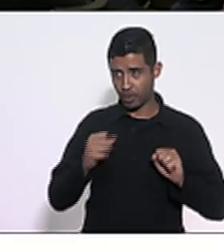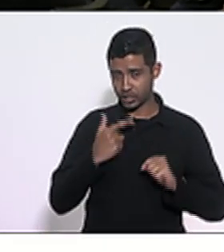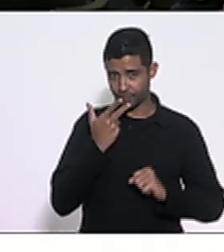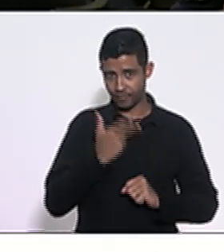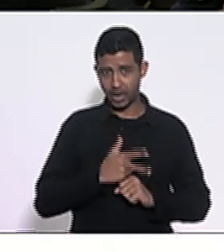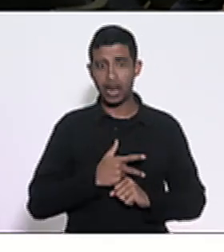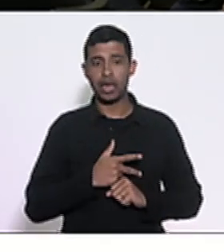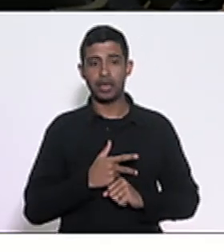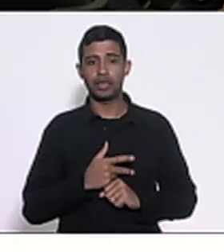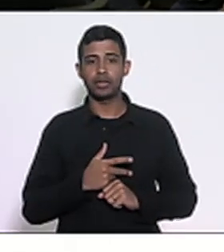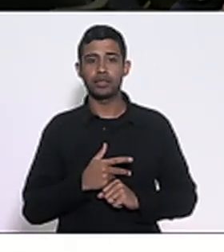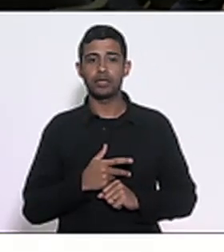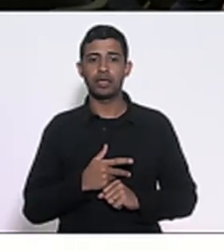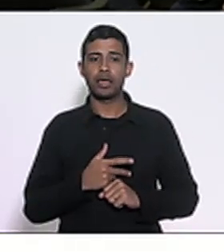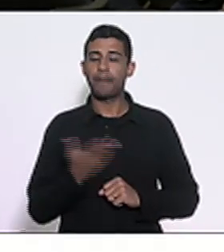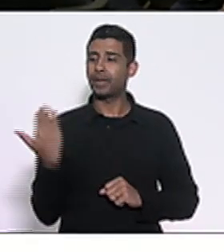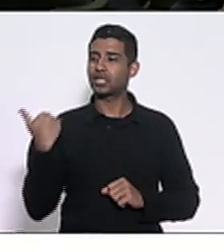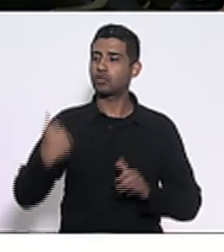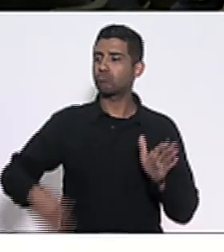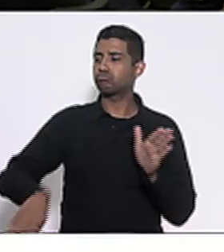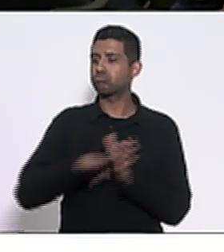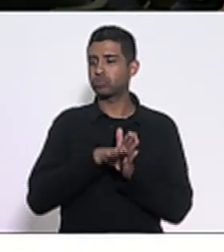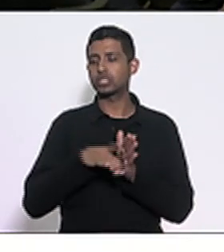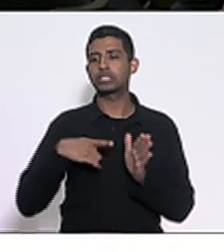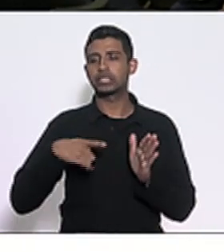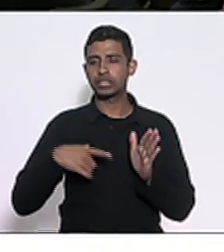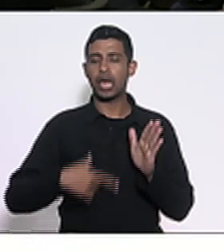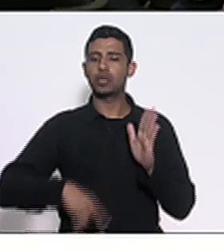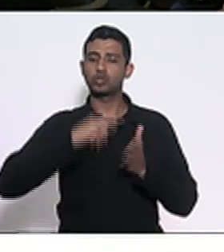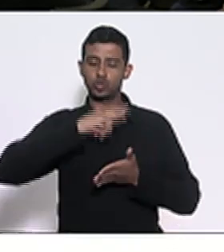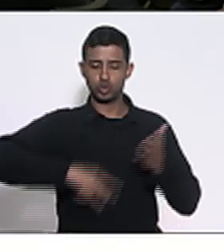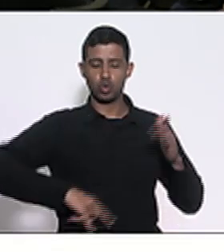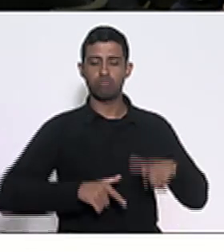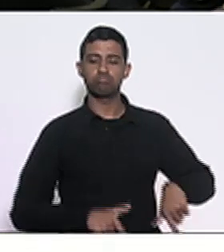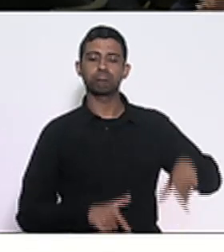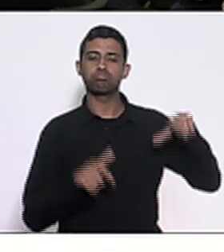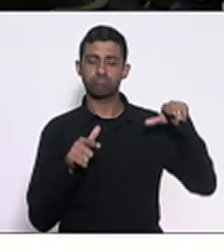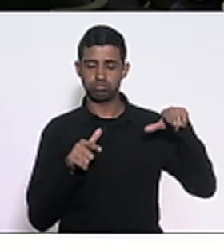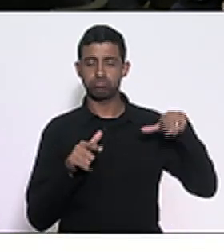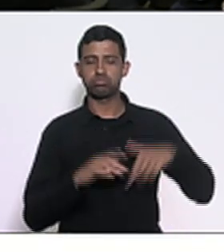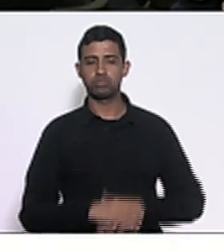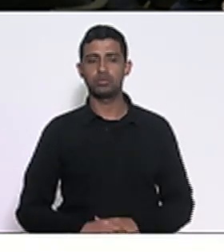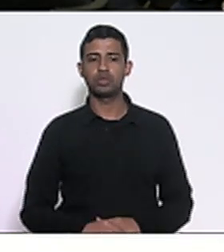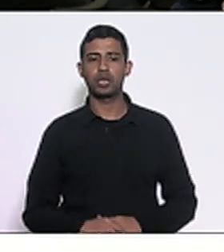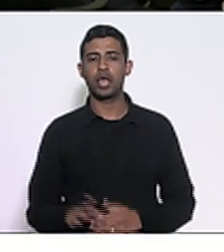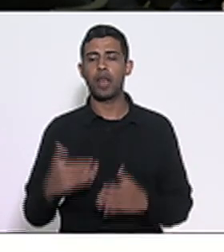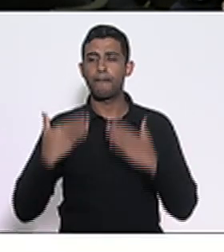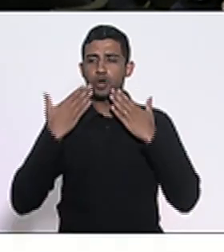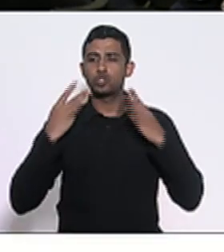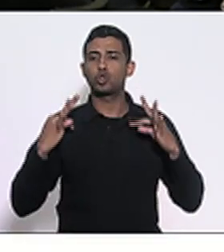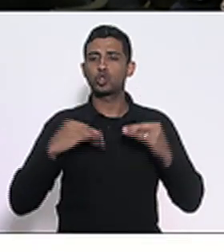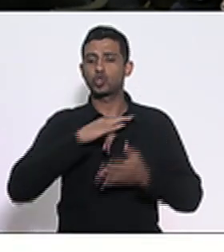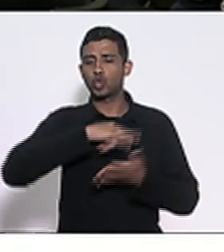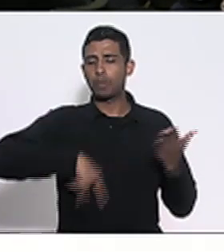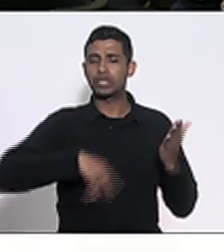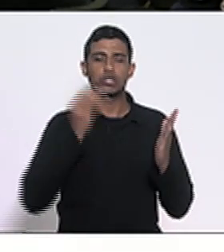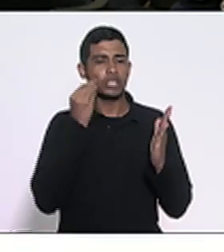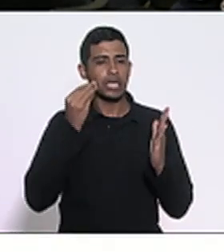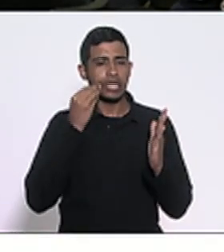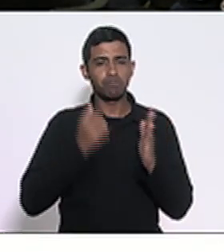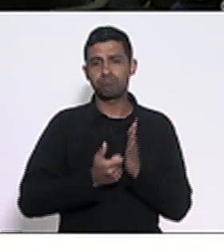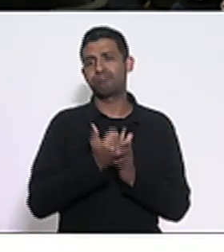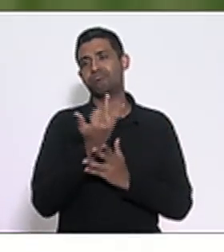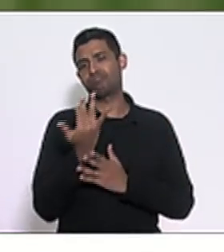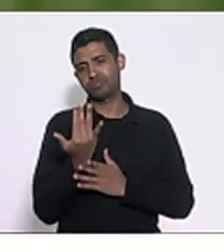isso me foi trazido até pelo chefe de gabinete, existe um documento, isso foi publicado, enfim, me mostrou toda a documentação das tratativas.